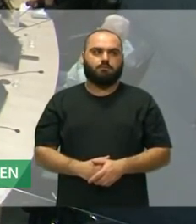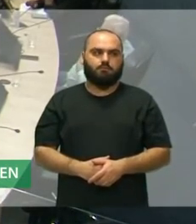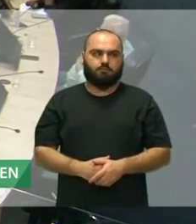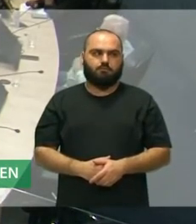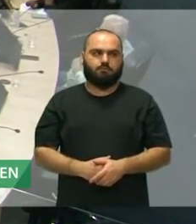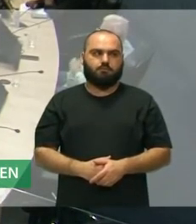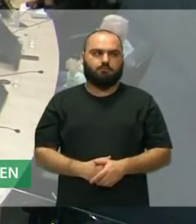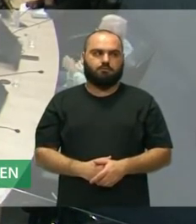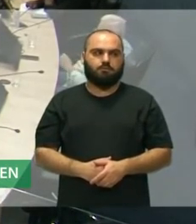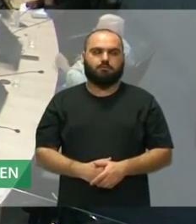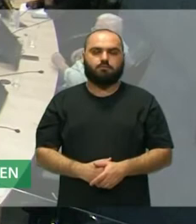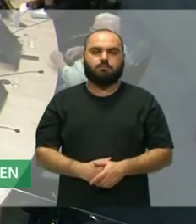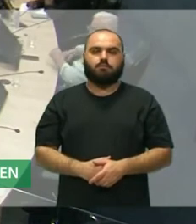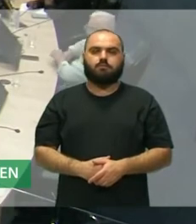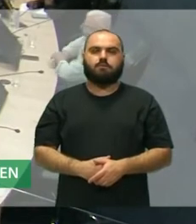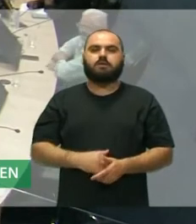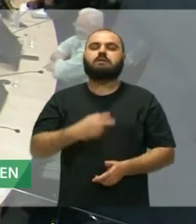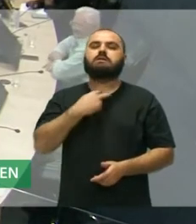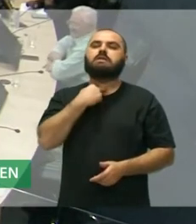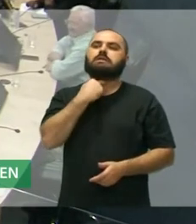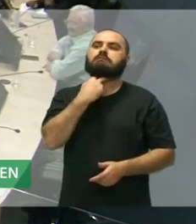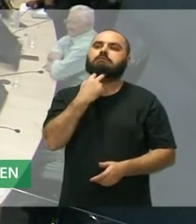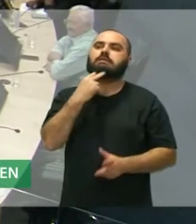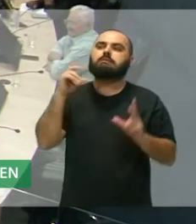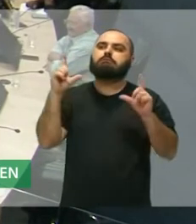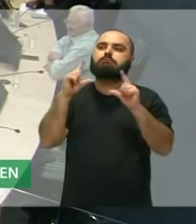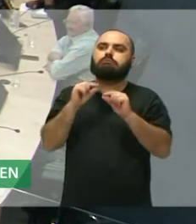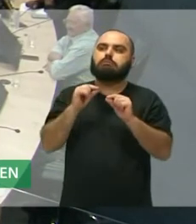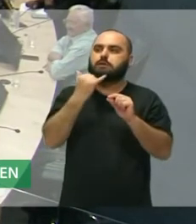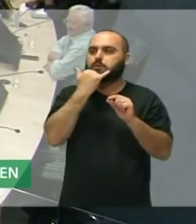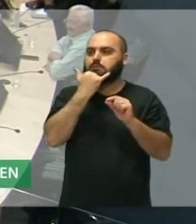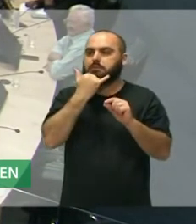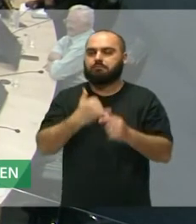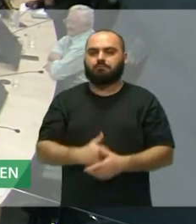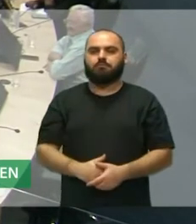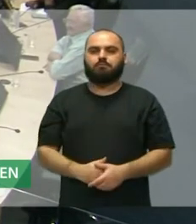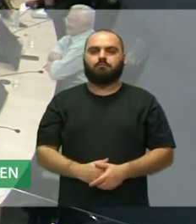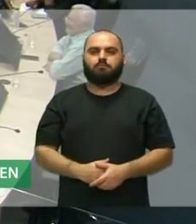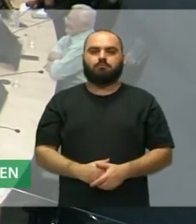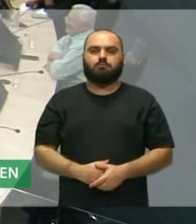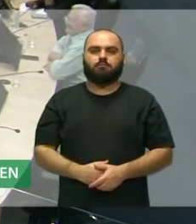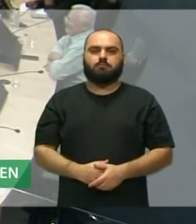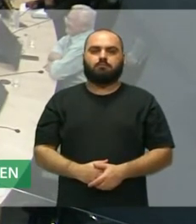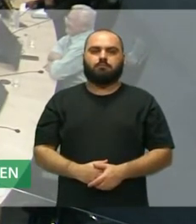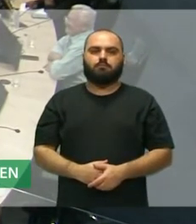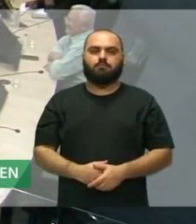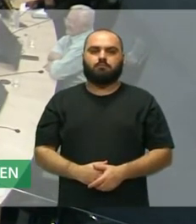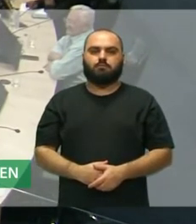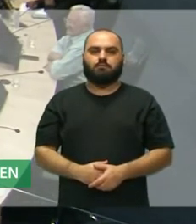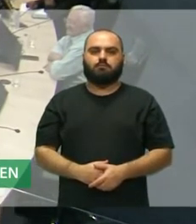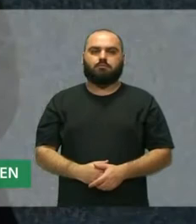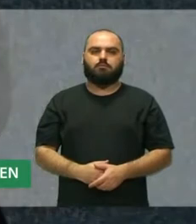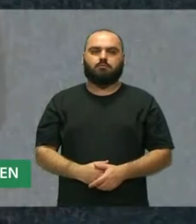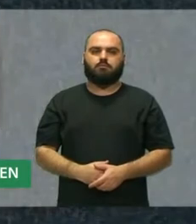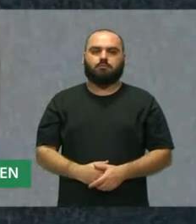Minha voz um pouco tá sumindo, desculpa. Um pouco protocolo. Não pode?